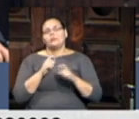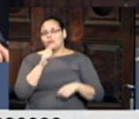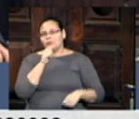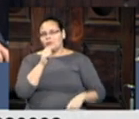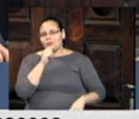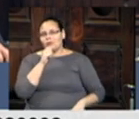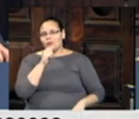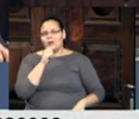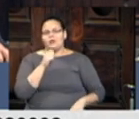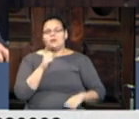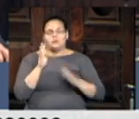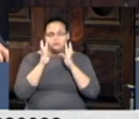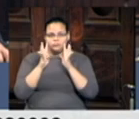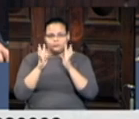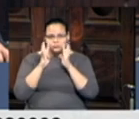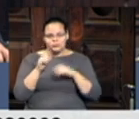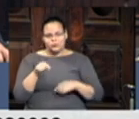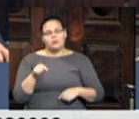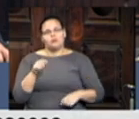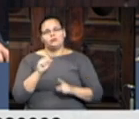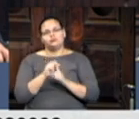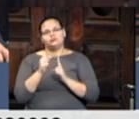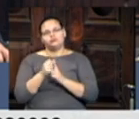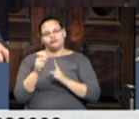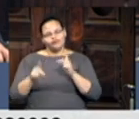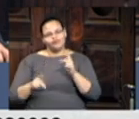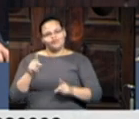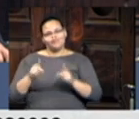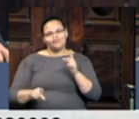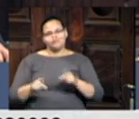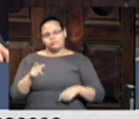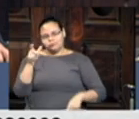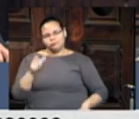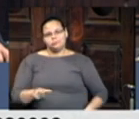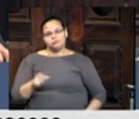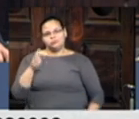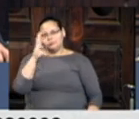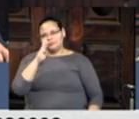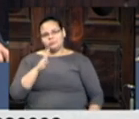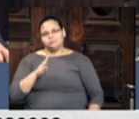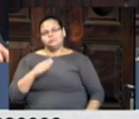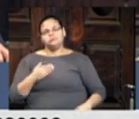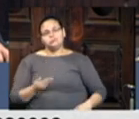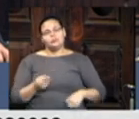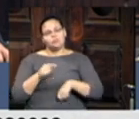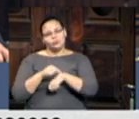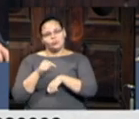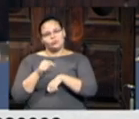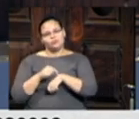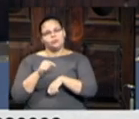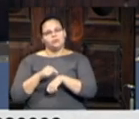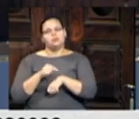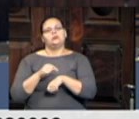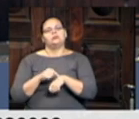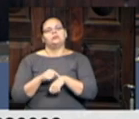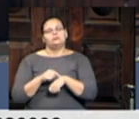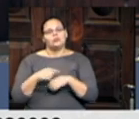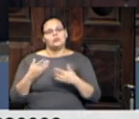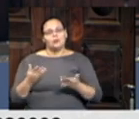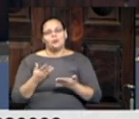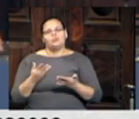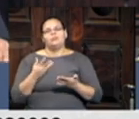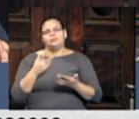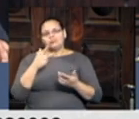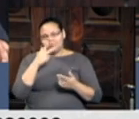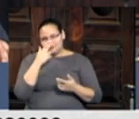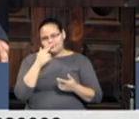sem ouvir a sociedade brasileira, e o faz no momento em que a companhia foi